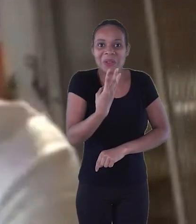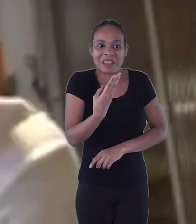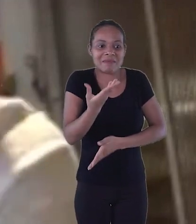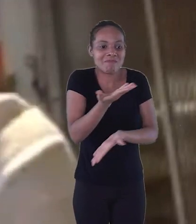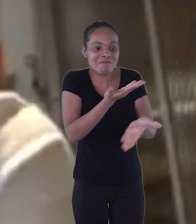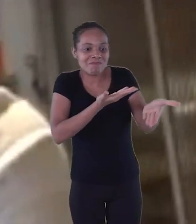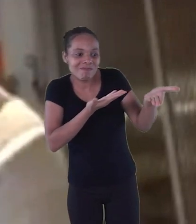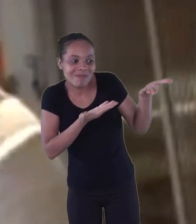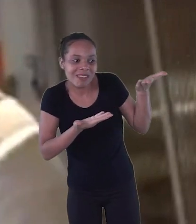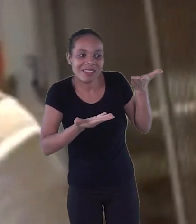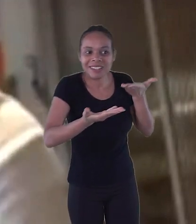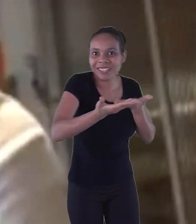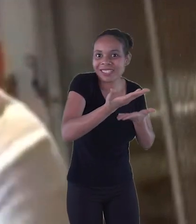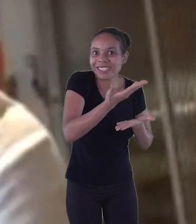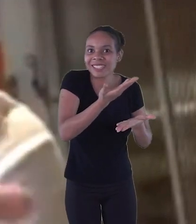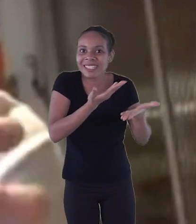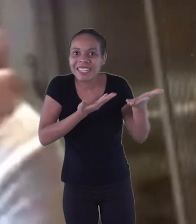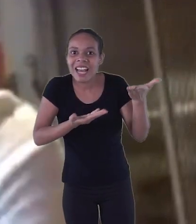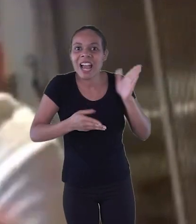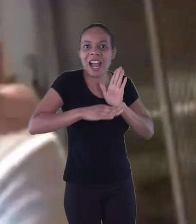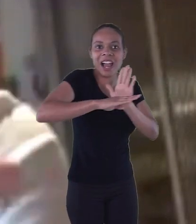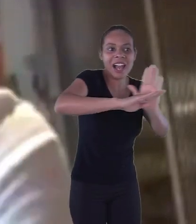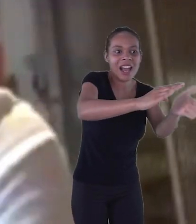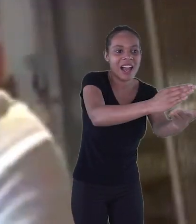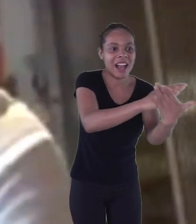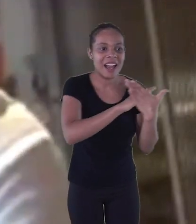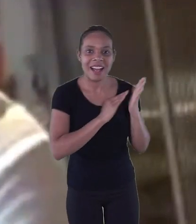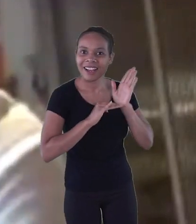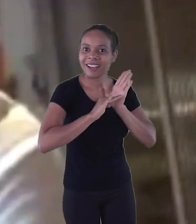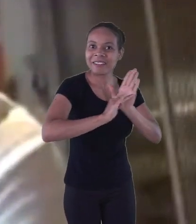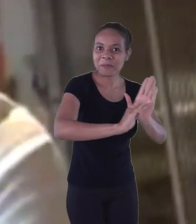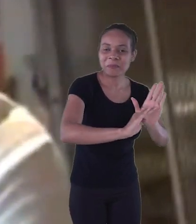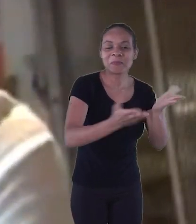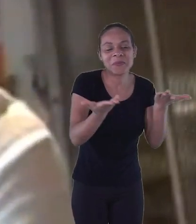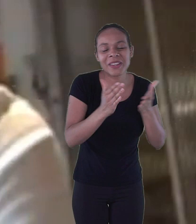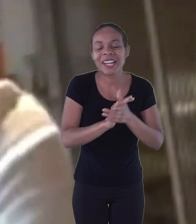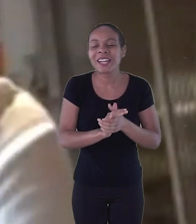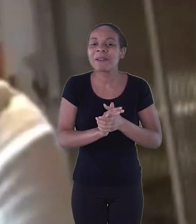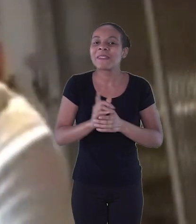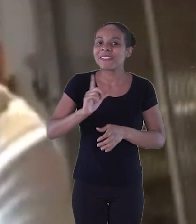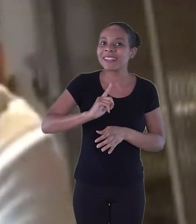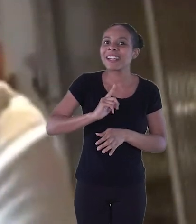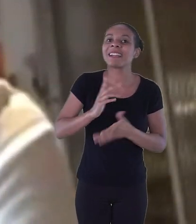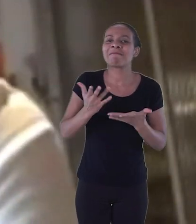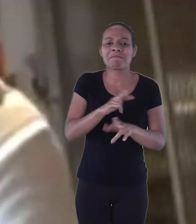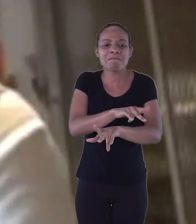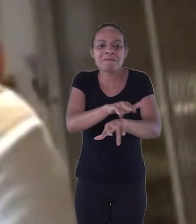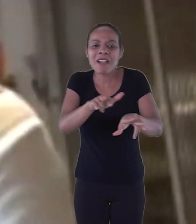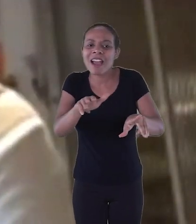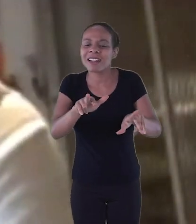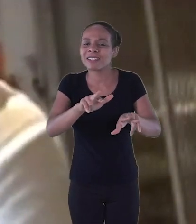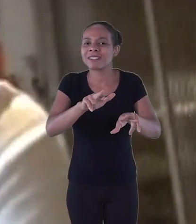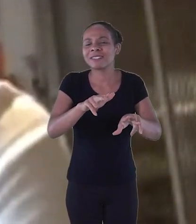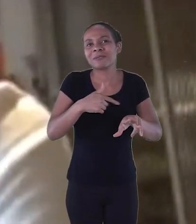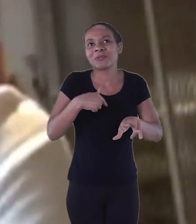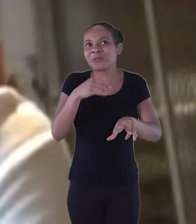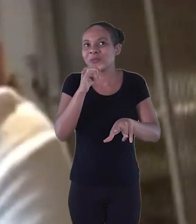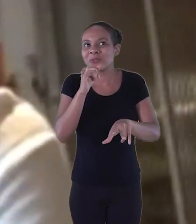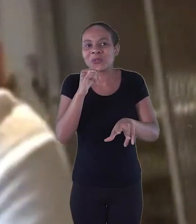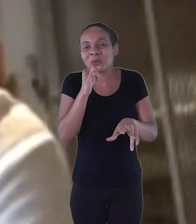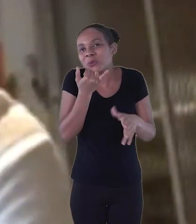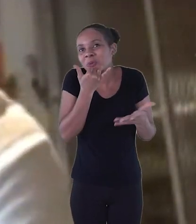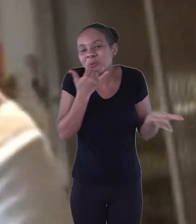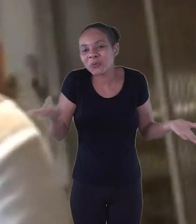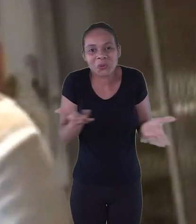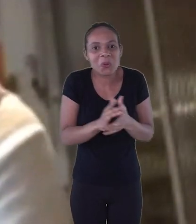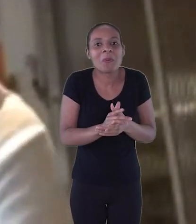sempre... Então, deixa eu só falar dos desdobramentos, desculpe, quase não sei a palavra. O projeto começou